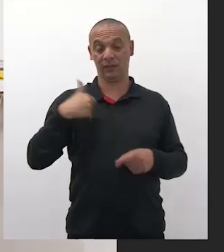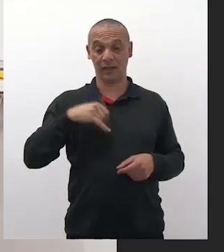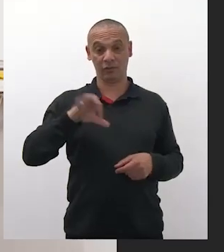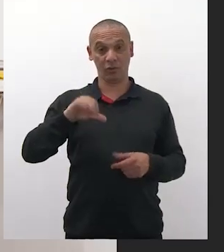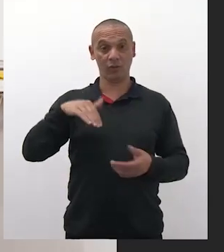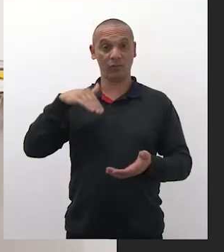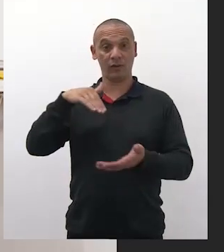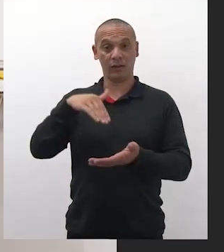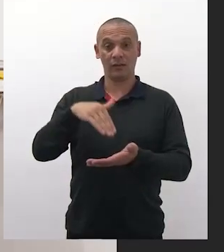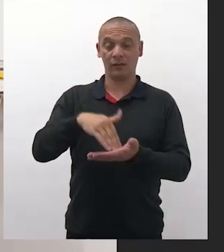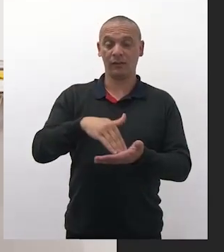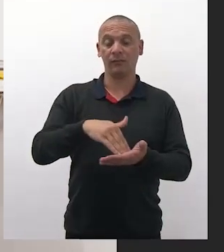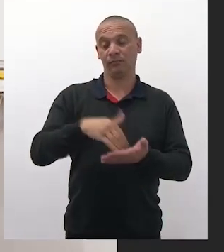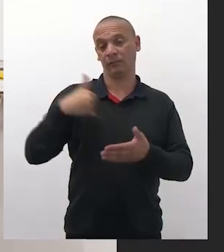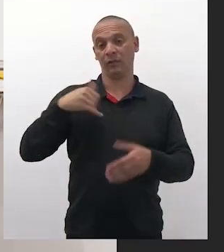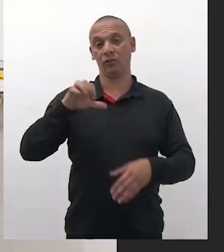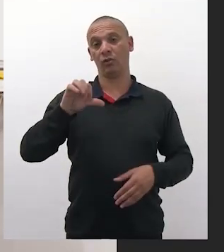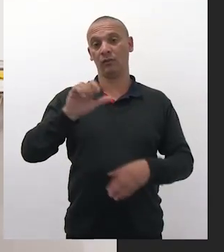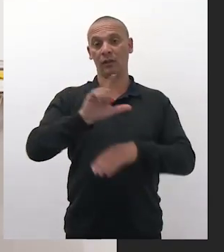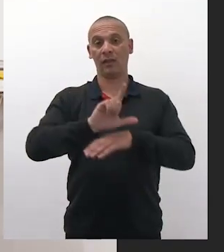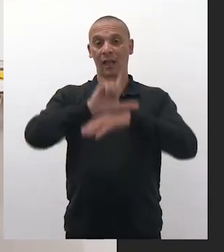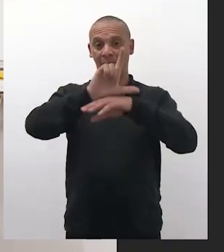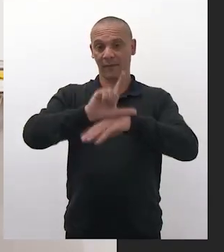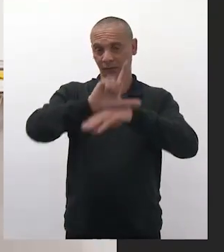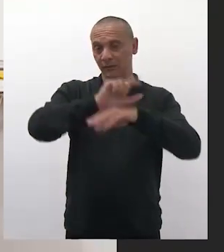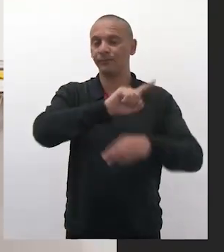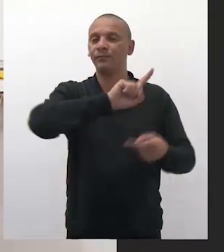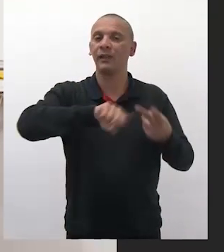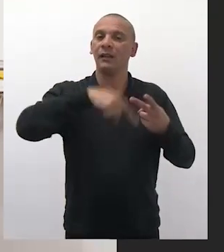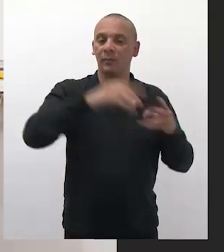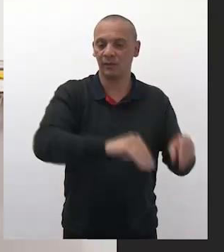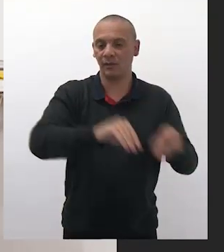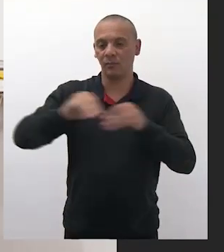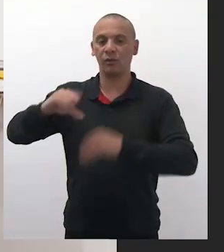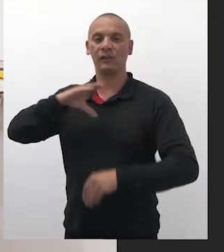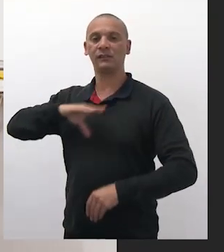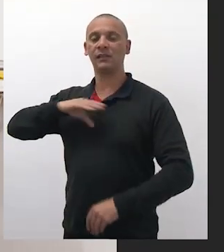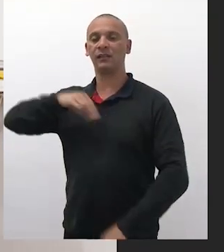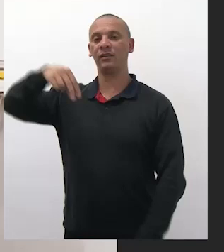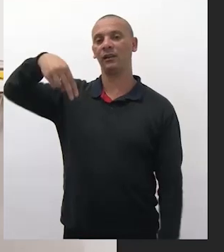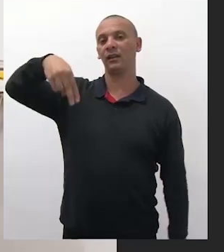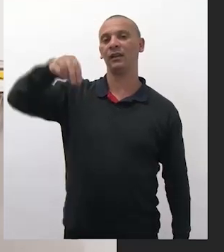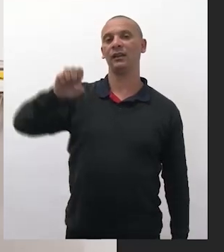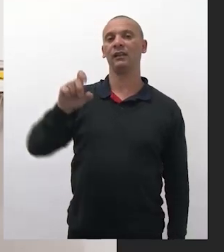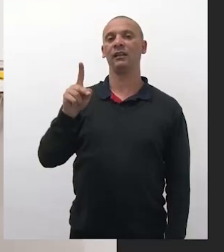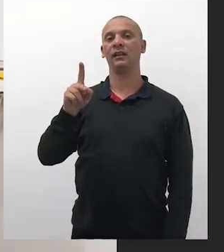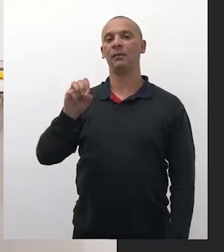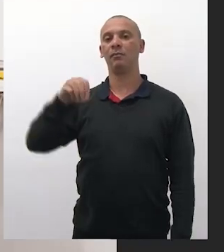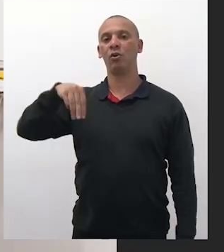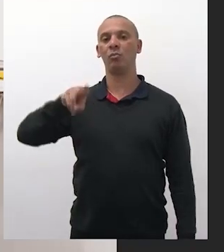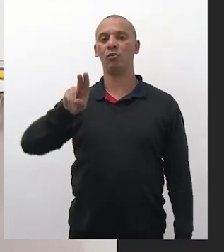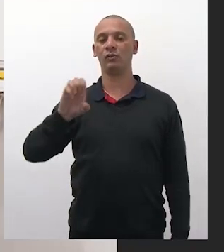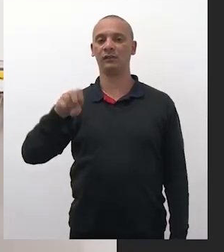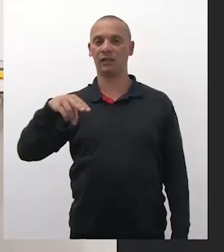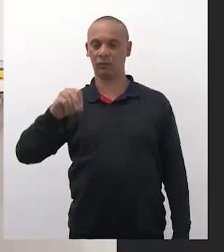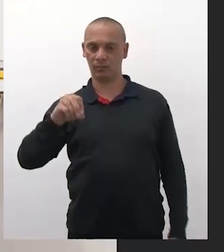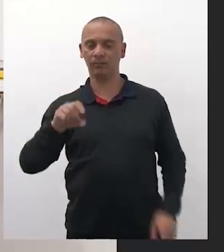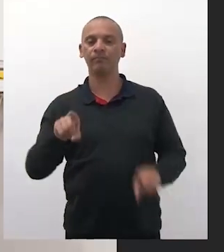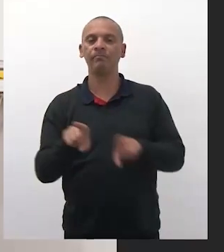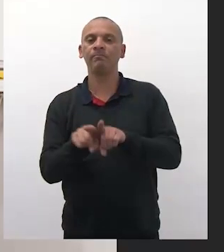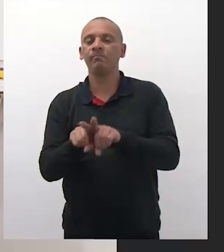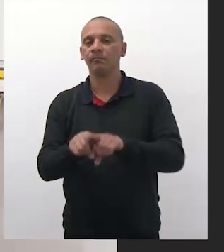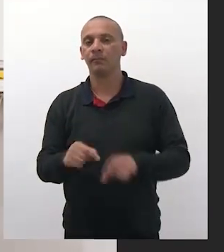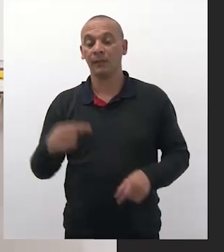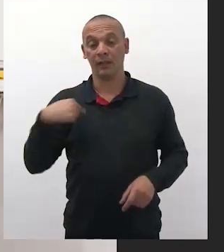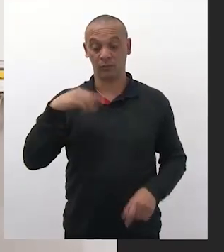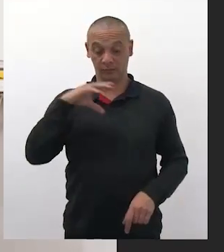Depois dos 9 anos eu fui morar em Nepomuceno. E quando eu fui para